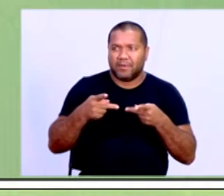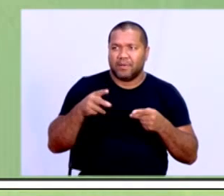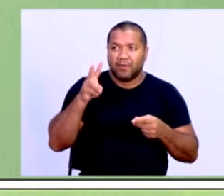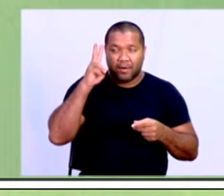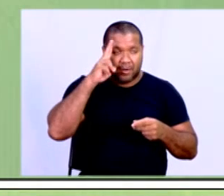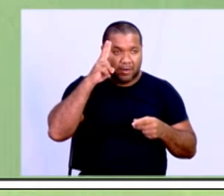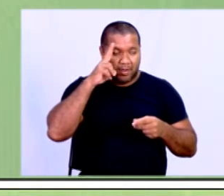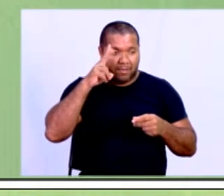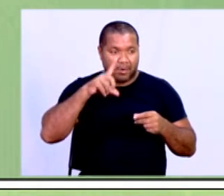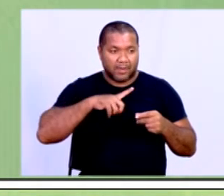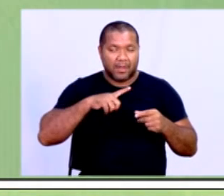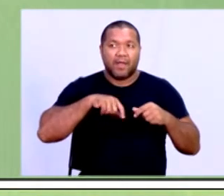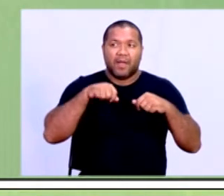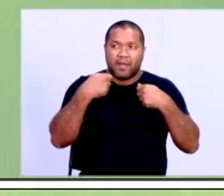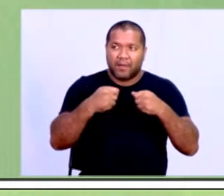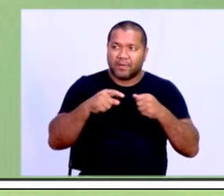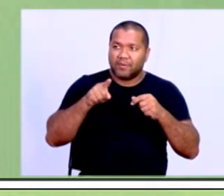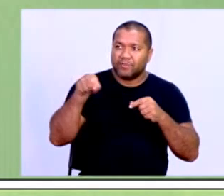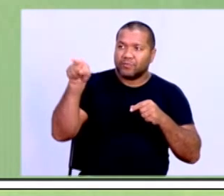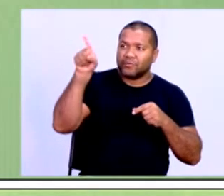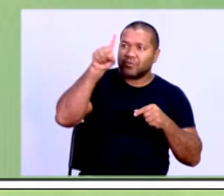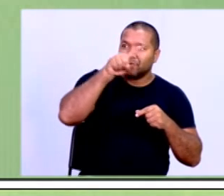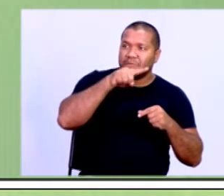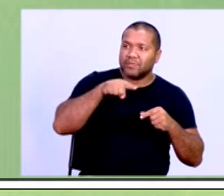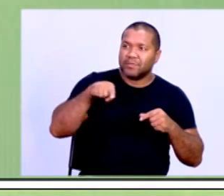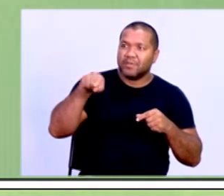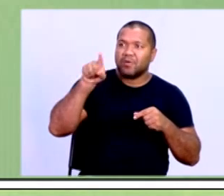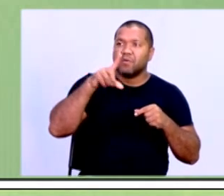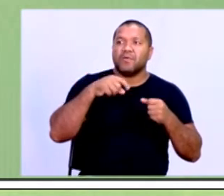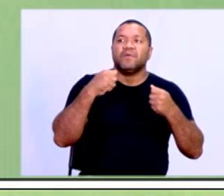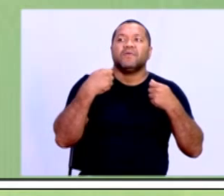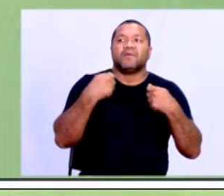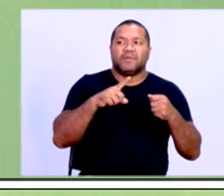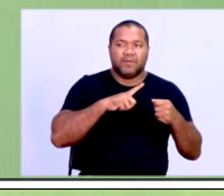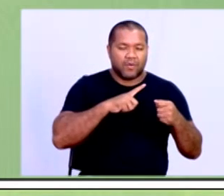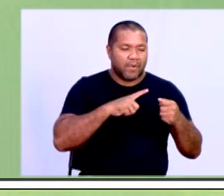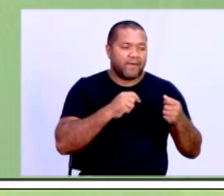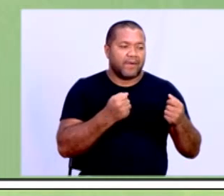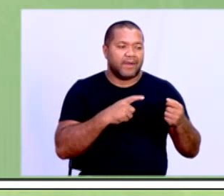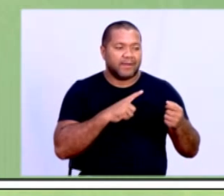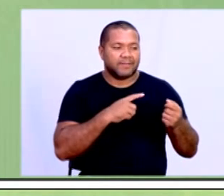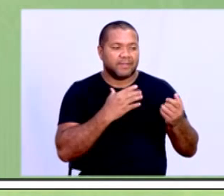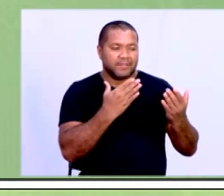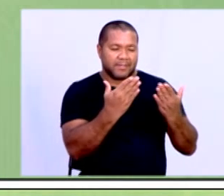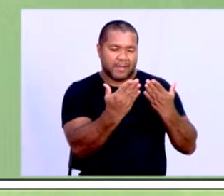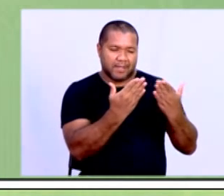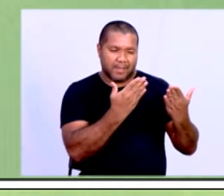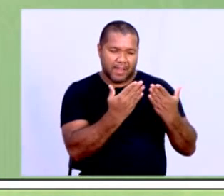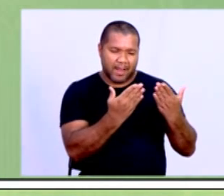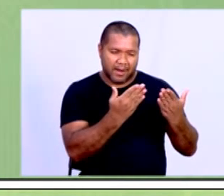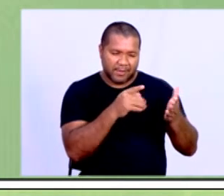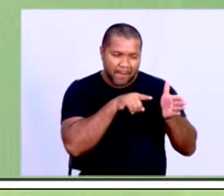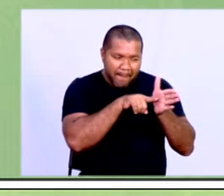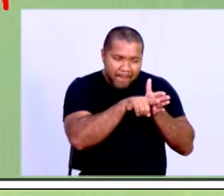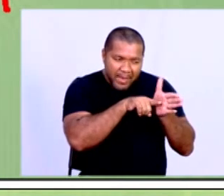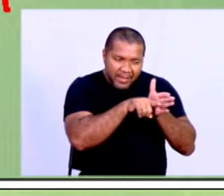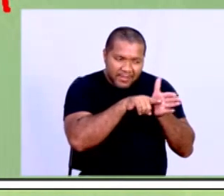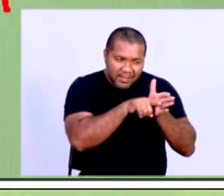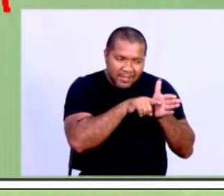de desenvolvimento que tinha uma fase de análise de requisitos? Pois